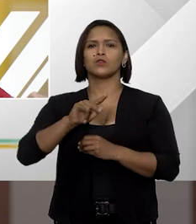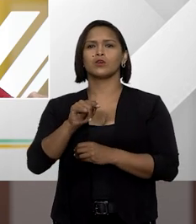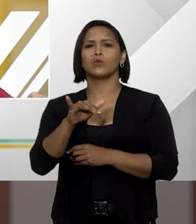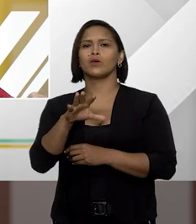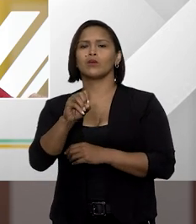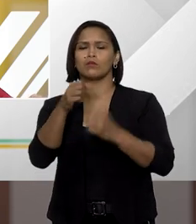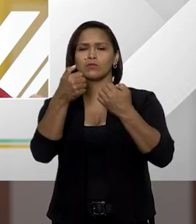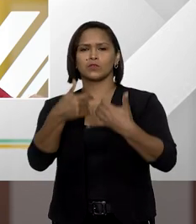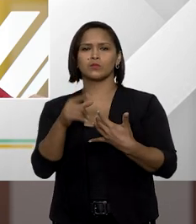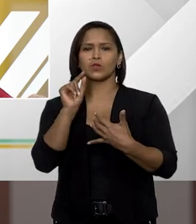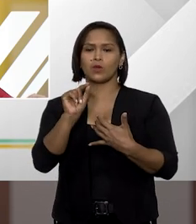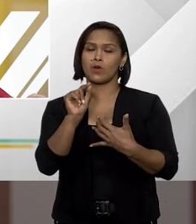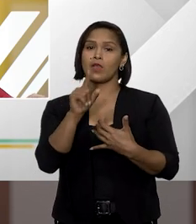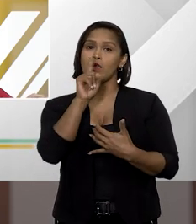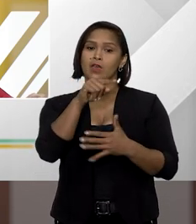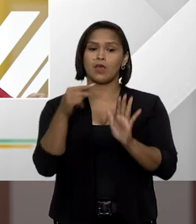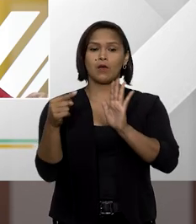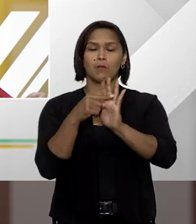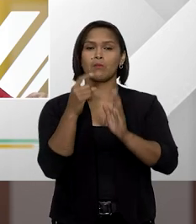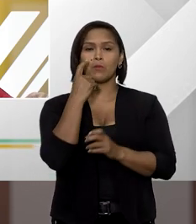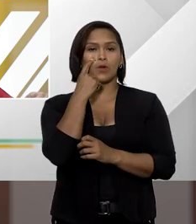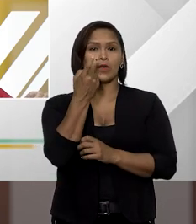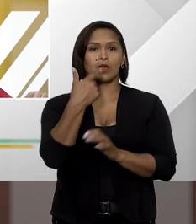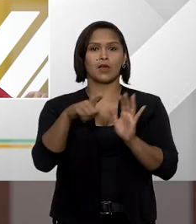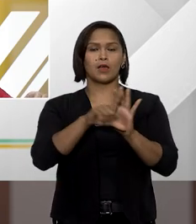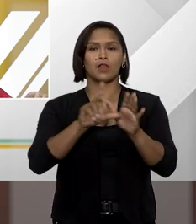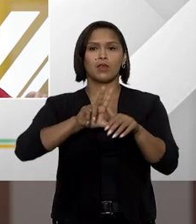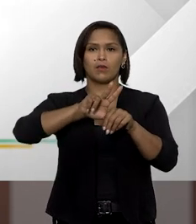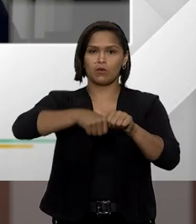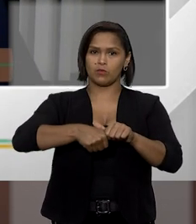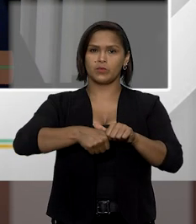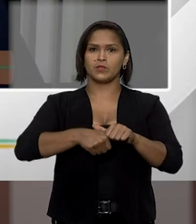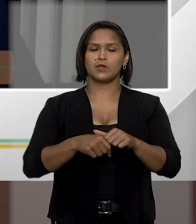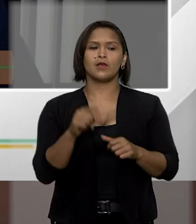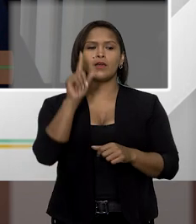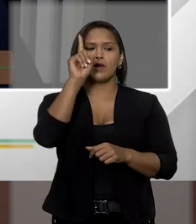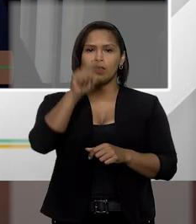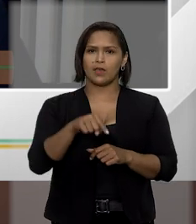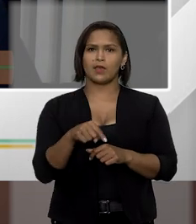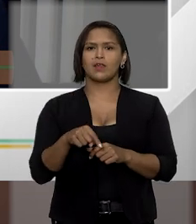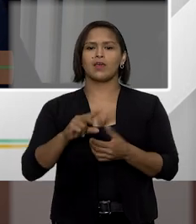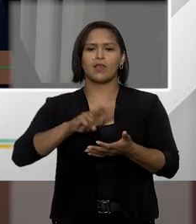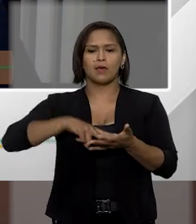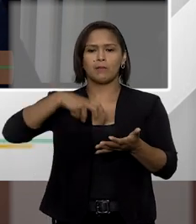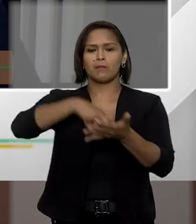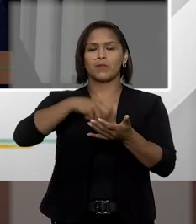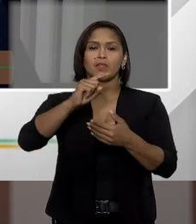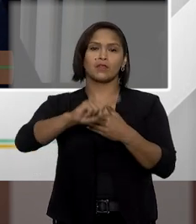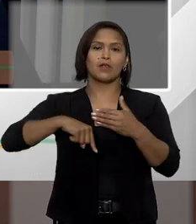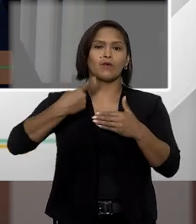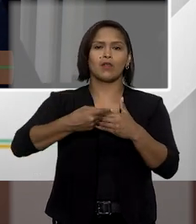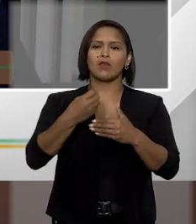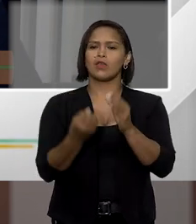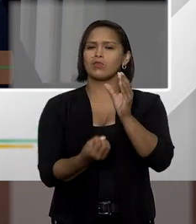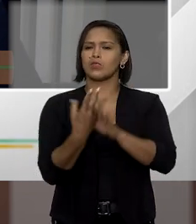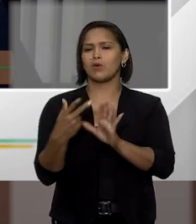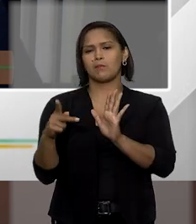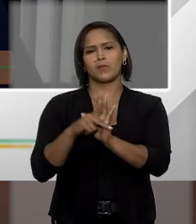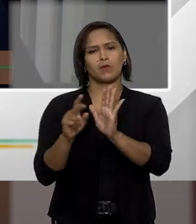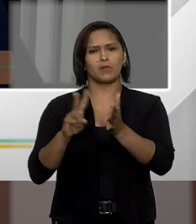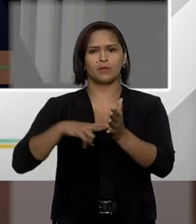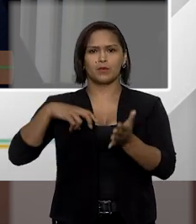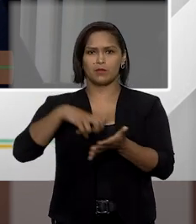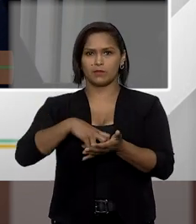Igor mencionou, esse é um ponto interessante. A lei anticorrupção, ela é extrapenal, ela não tem realmente natureza